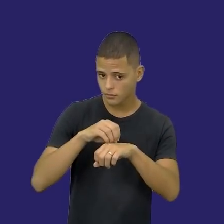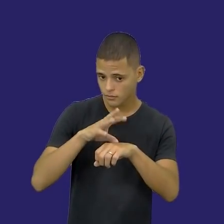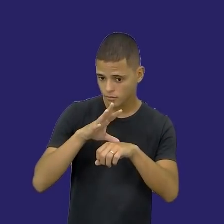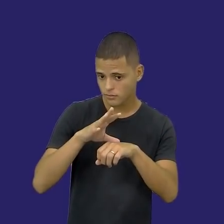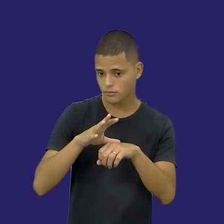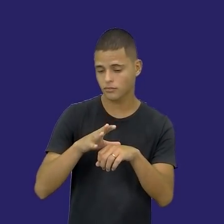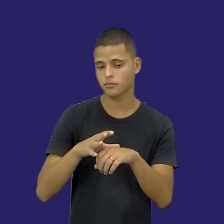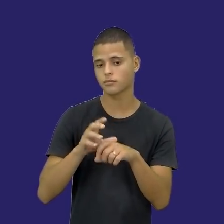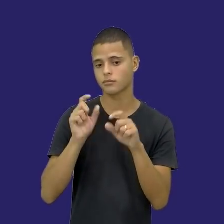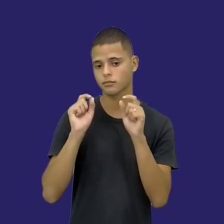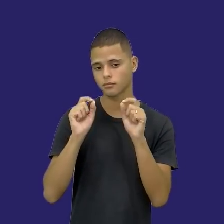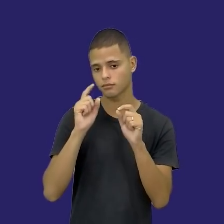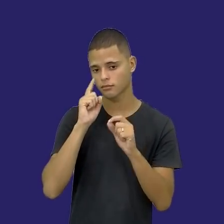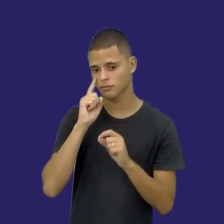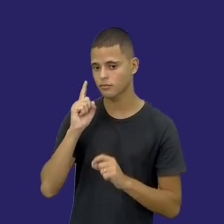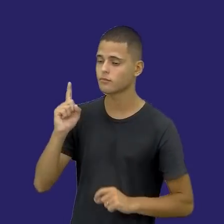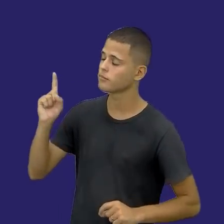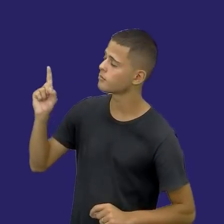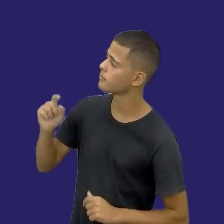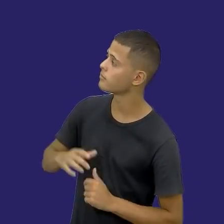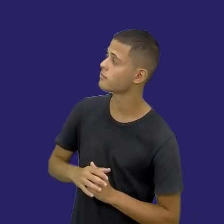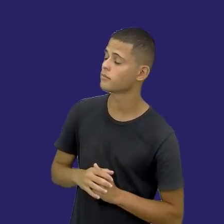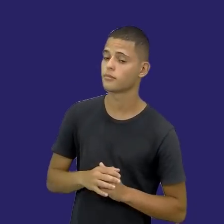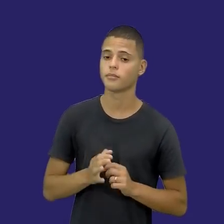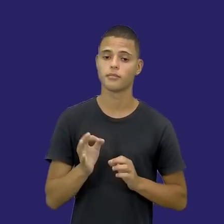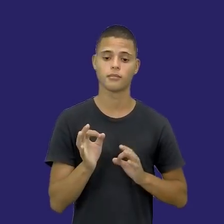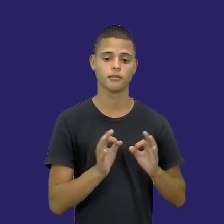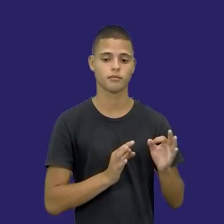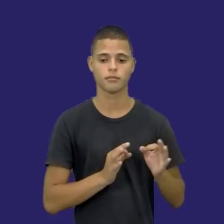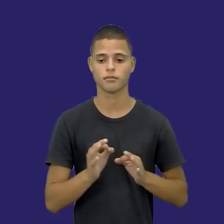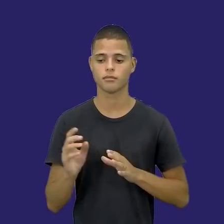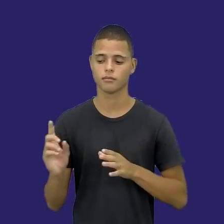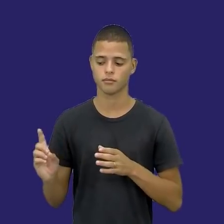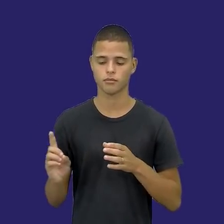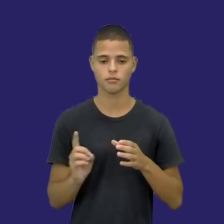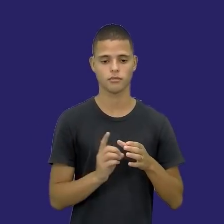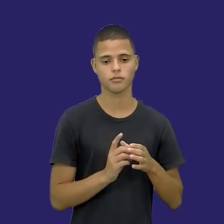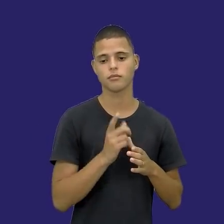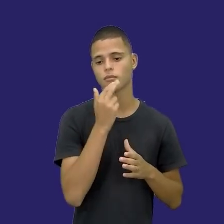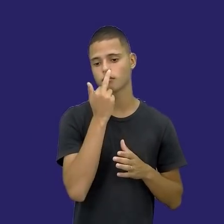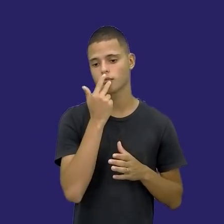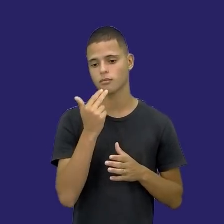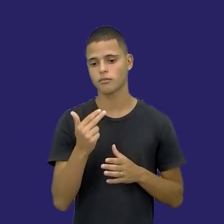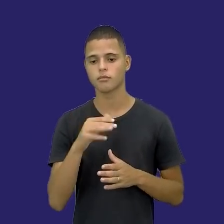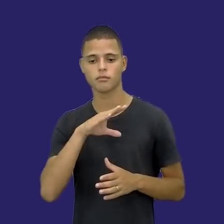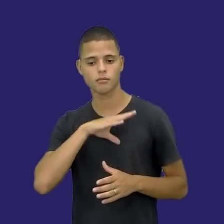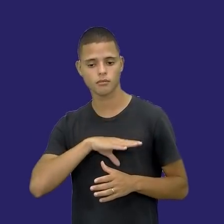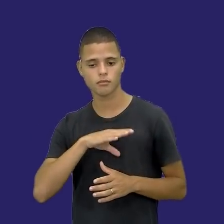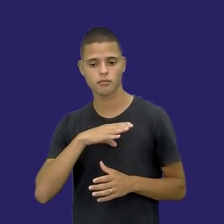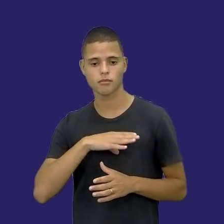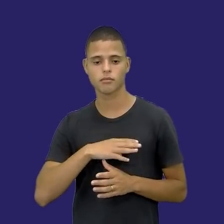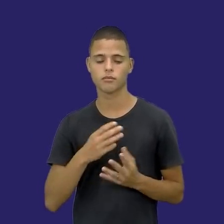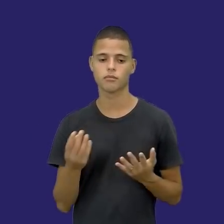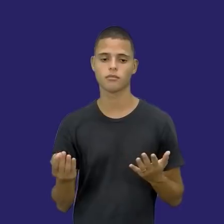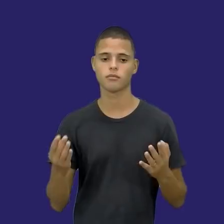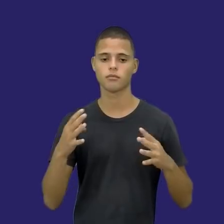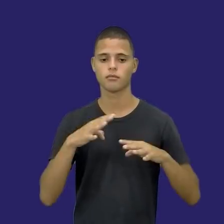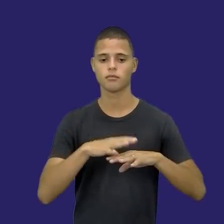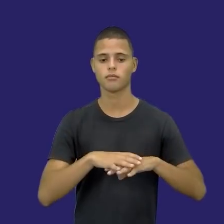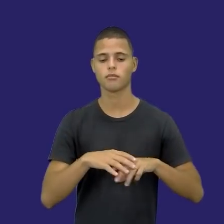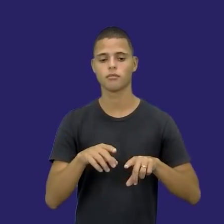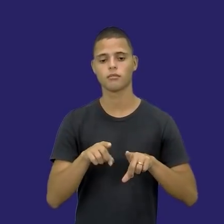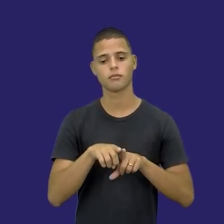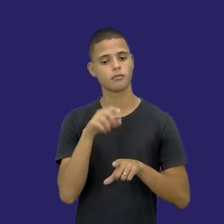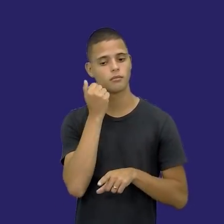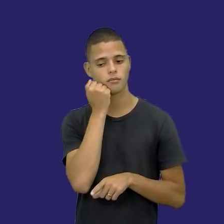trazemos aqui é a sugestão do projeto integrador, a língua portuguesa, a matemática e as ciências. Aí deixa